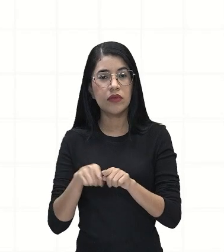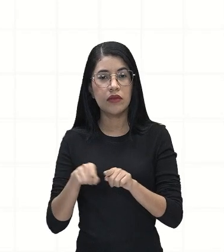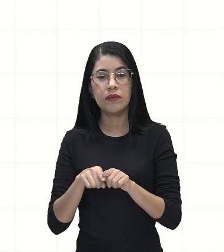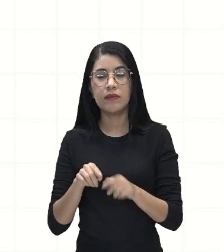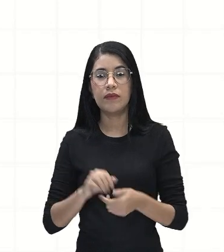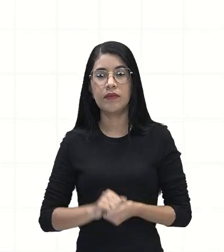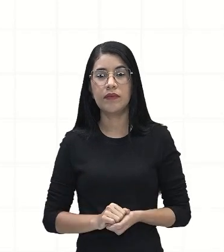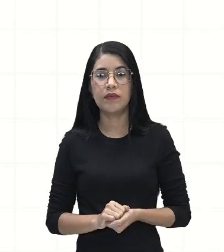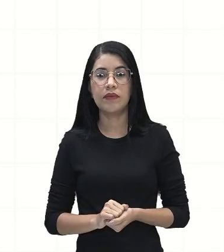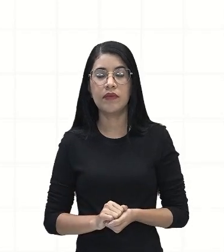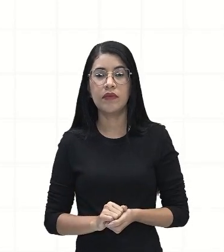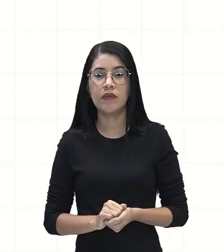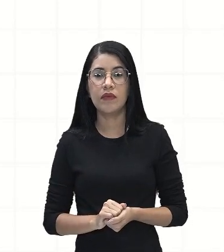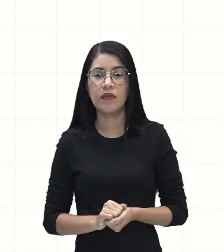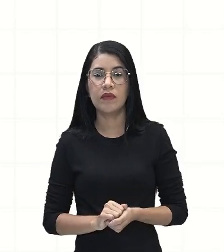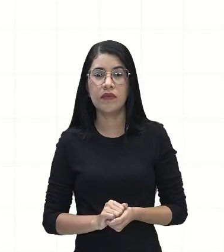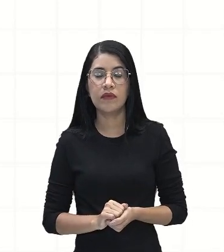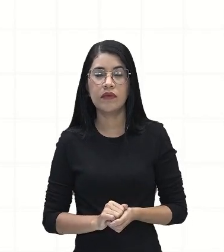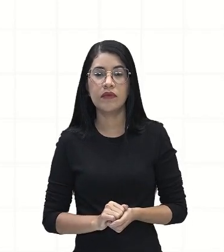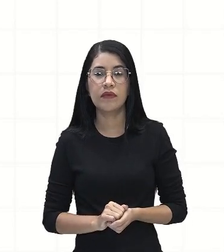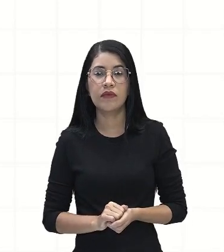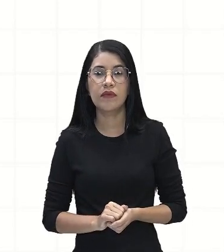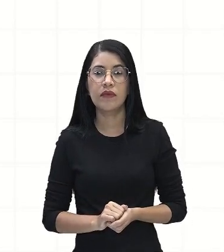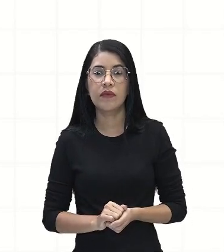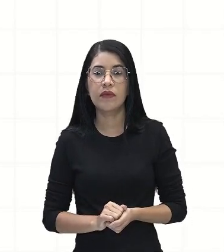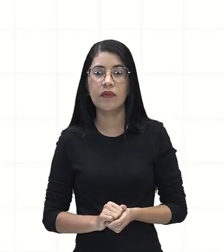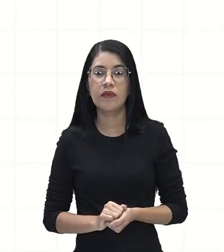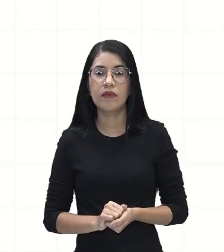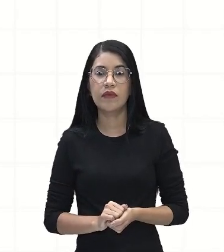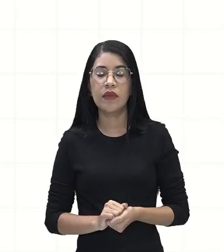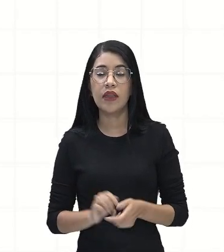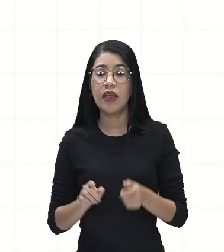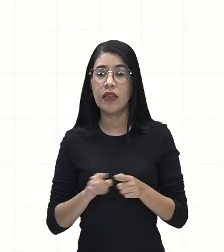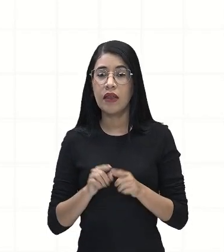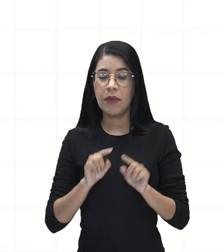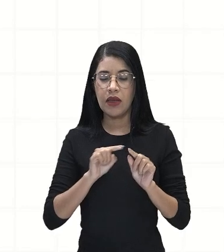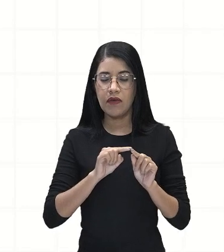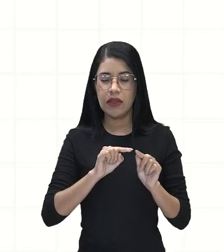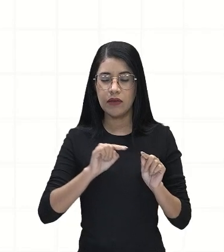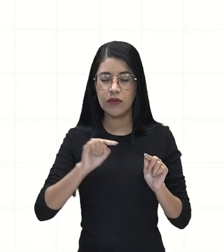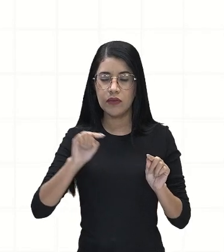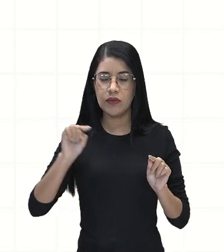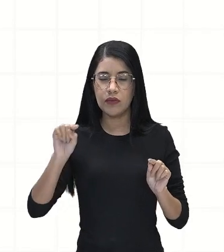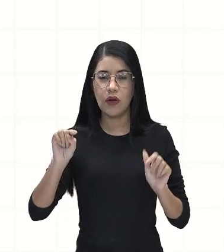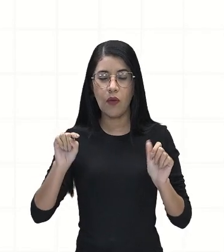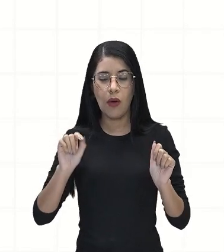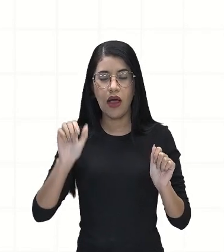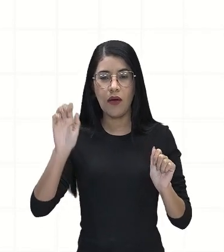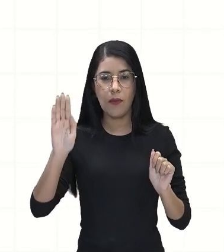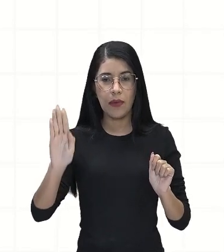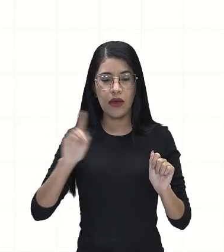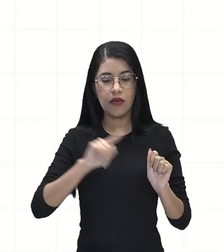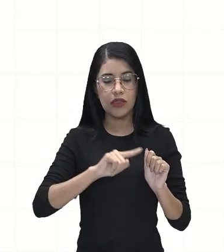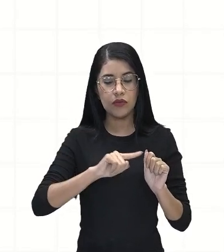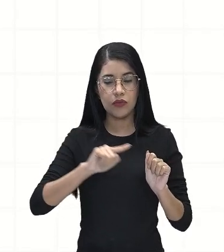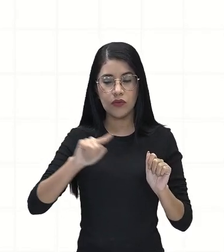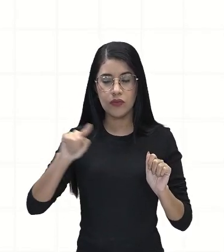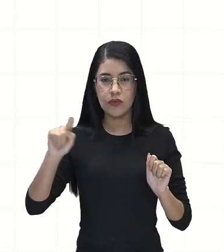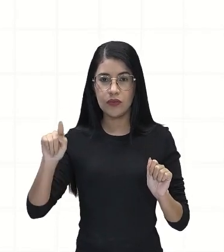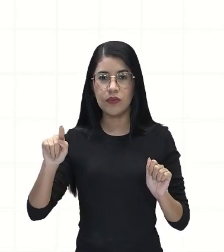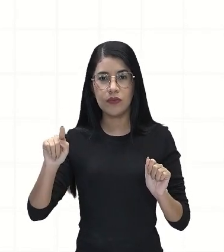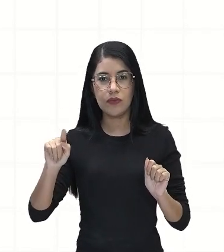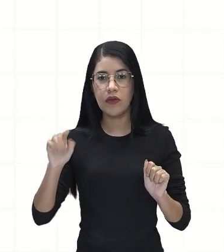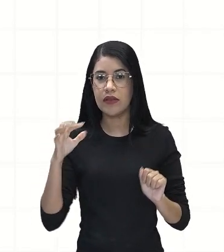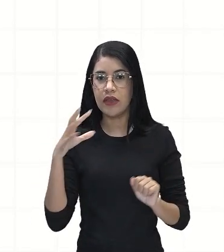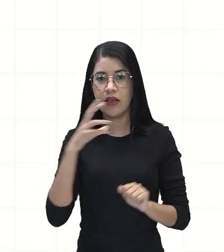tempo vai ser num caminho menor e o caminho menor vai ser uma reta entre o ponto A e o ponto B.